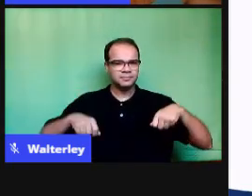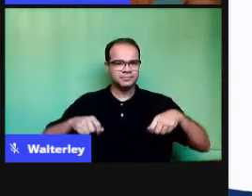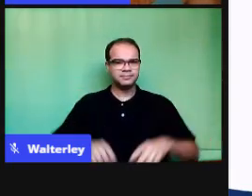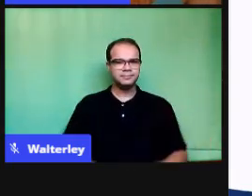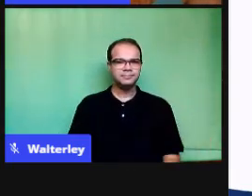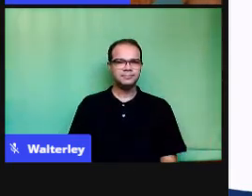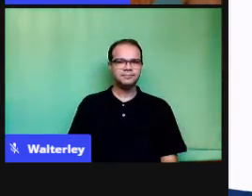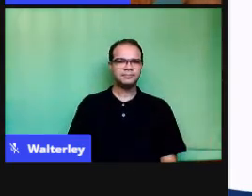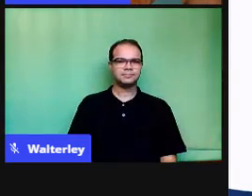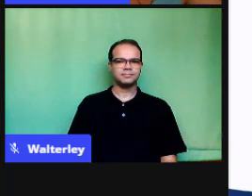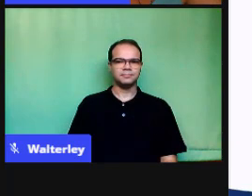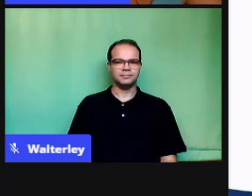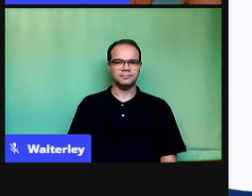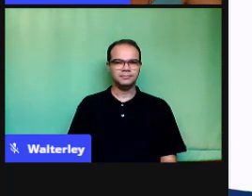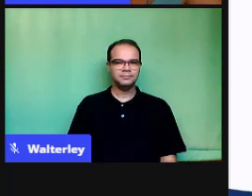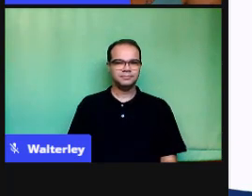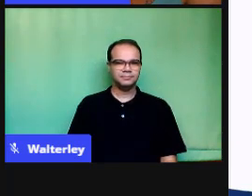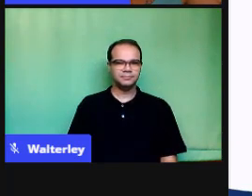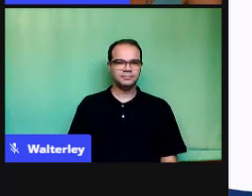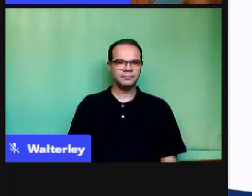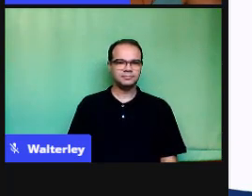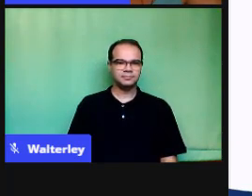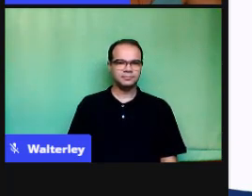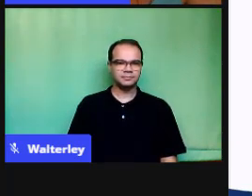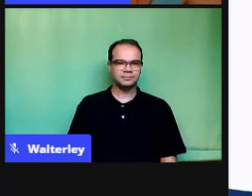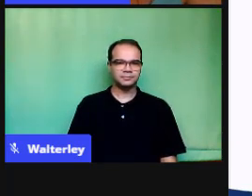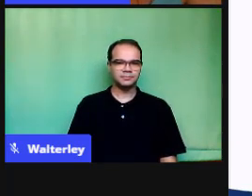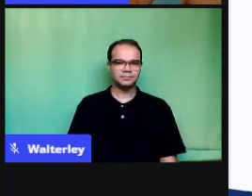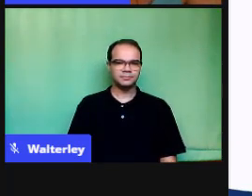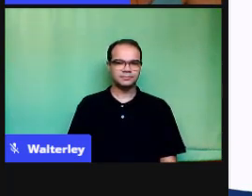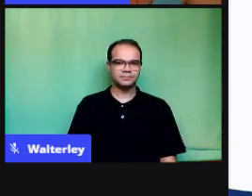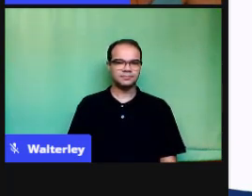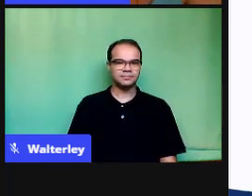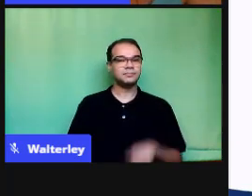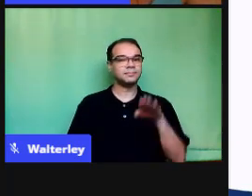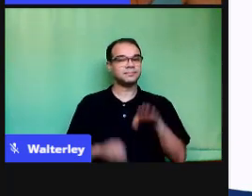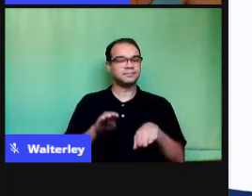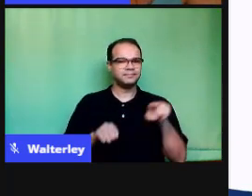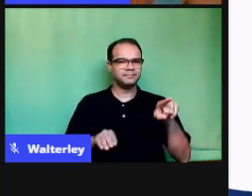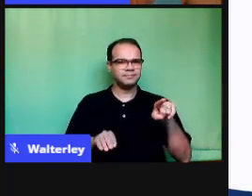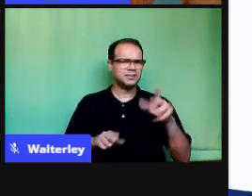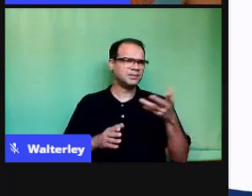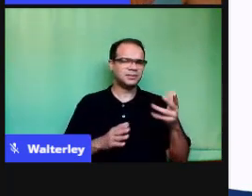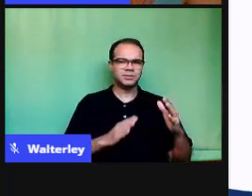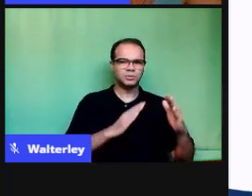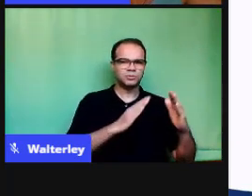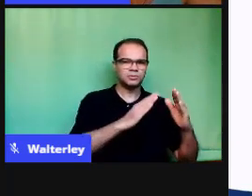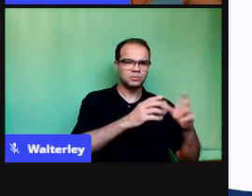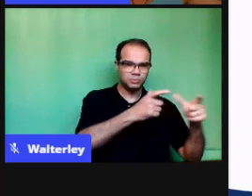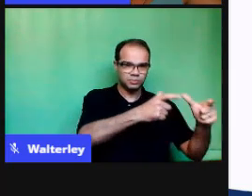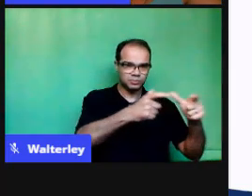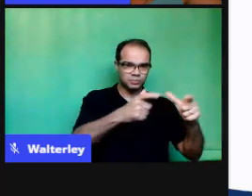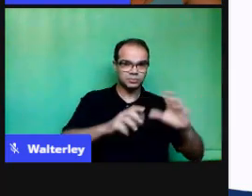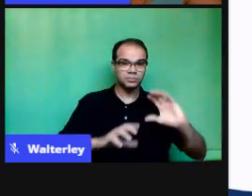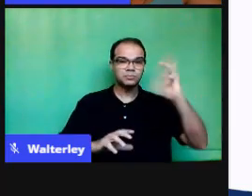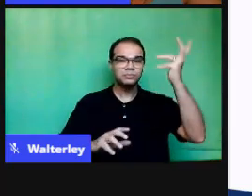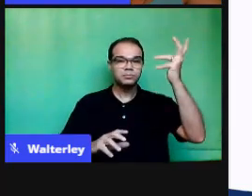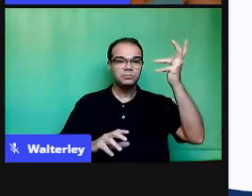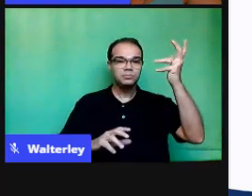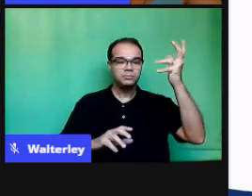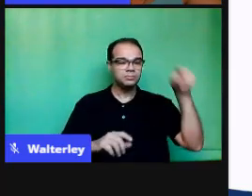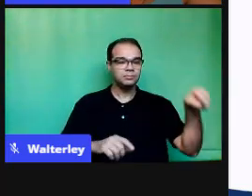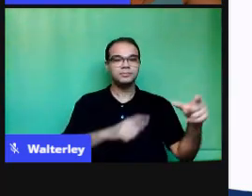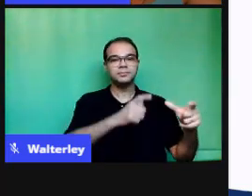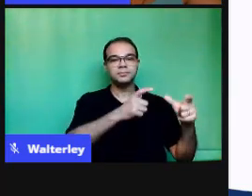abuso ou violência humana, também há abuso e violência animal. Que mudanças de